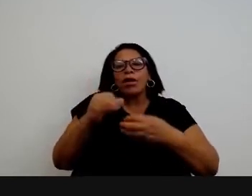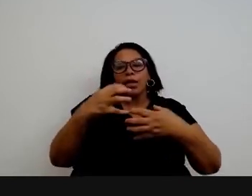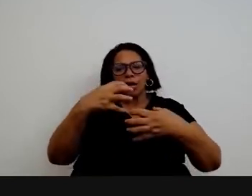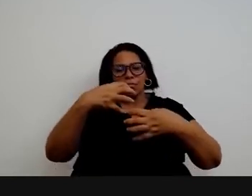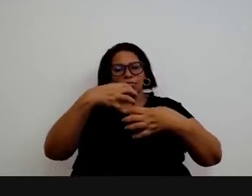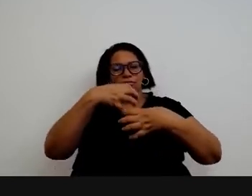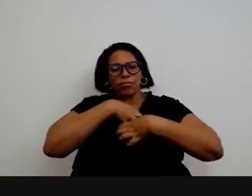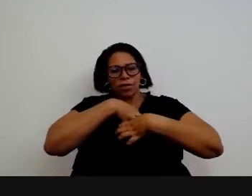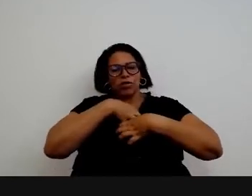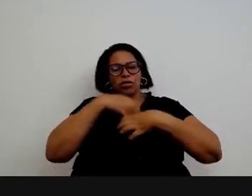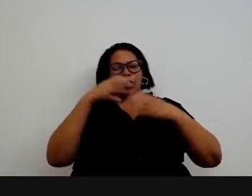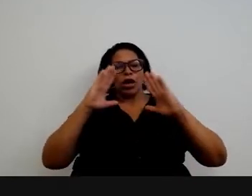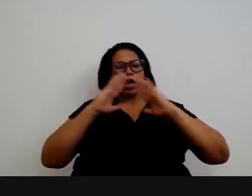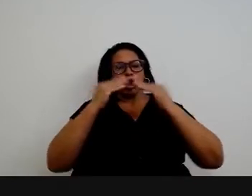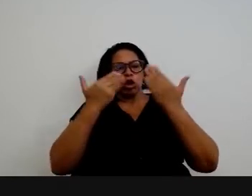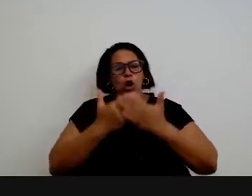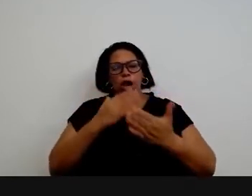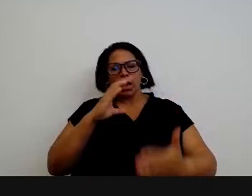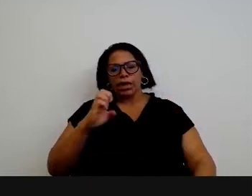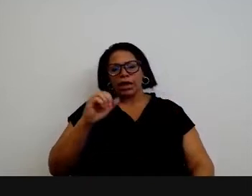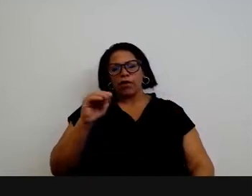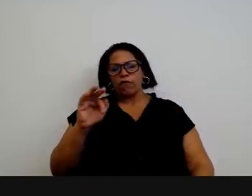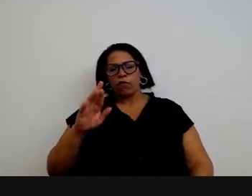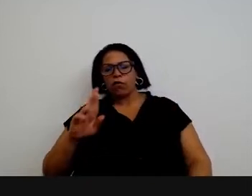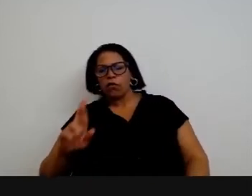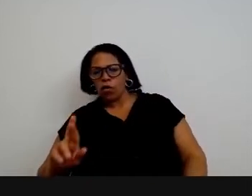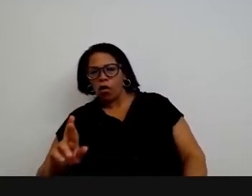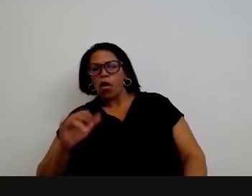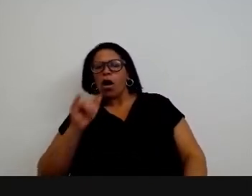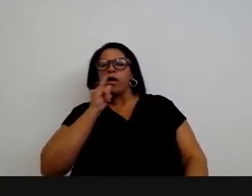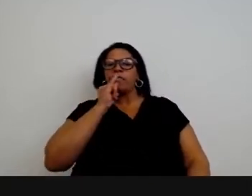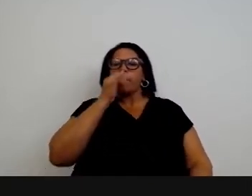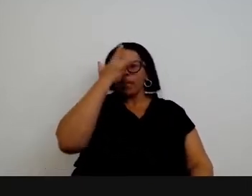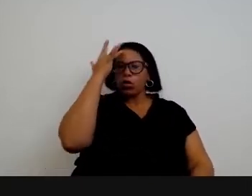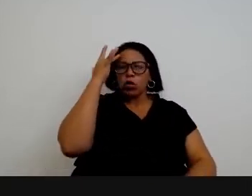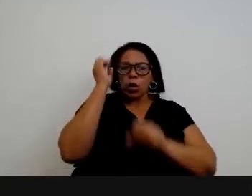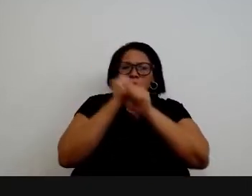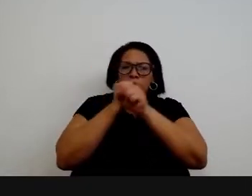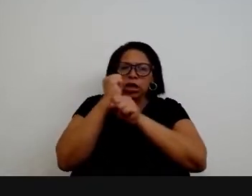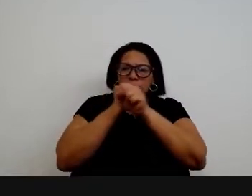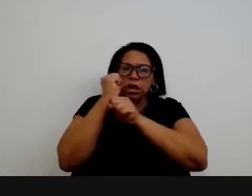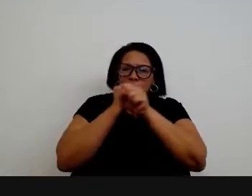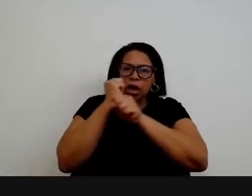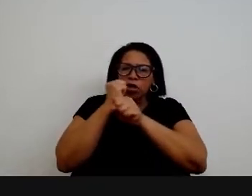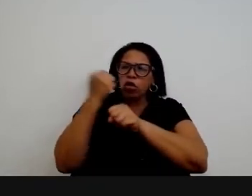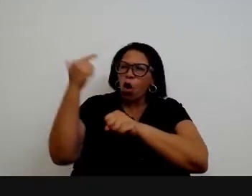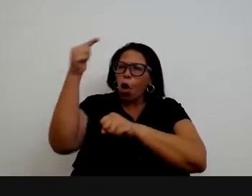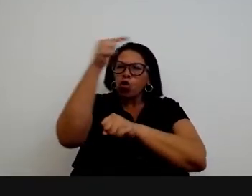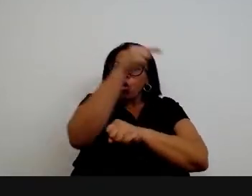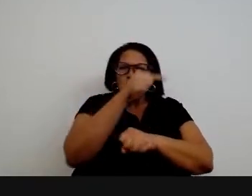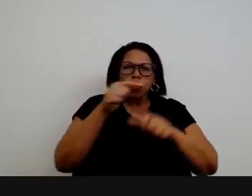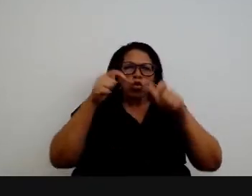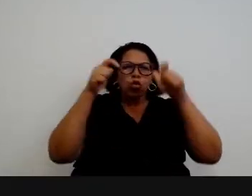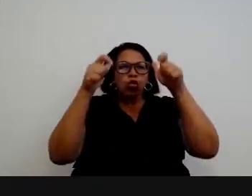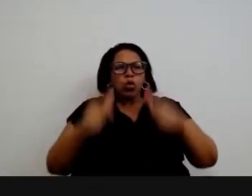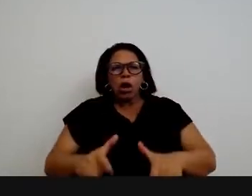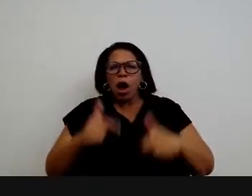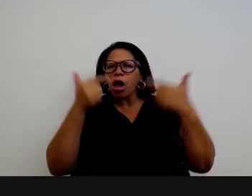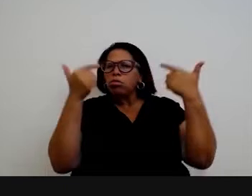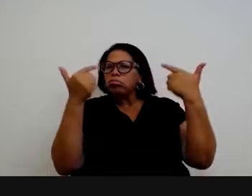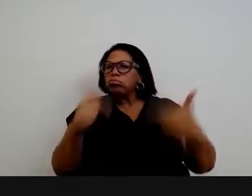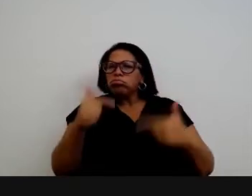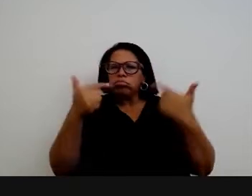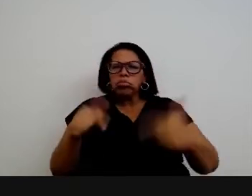um CEFOR, por exemplo, com servidores de carreira, com pessoas que passam anos, etc. É incomum existir uma escola